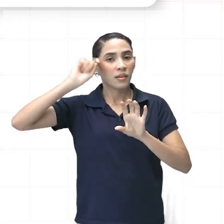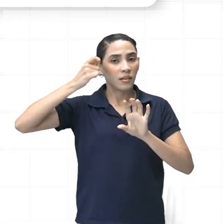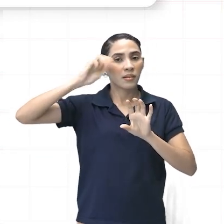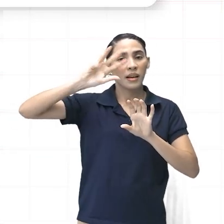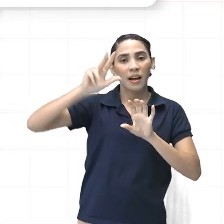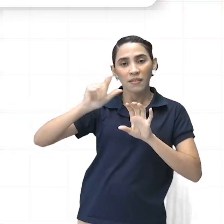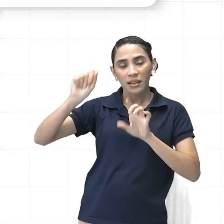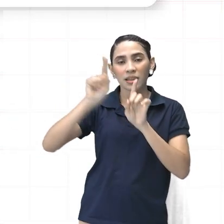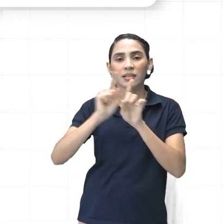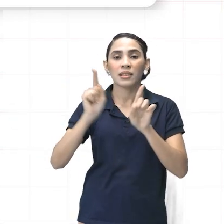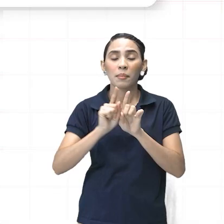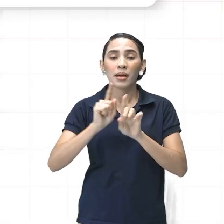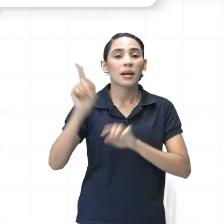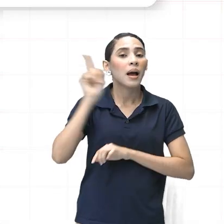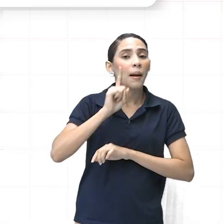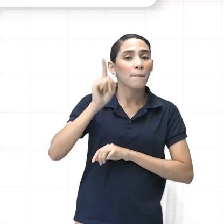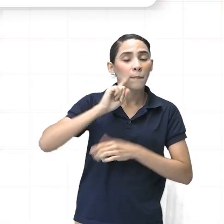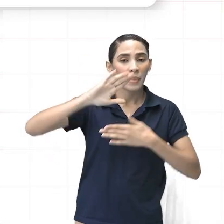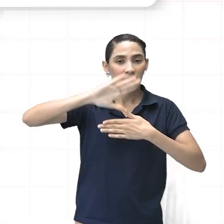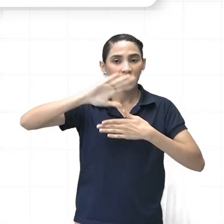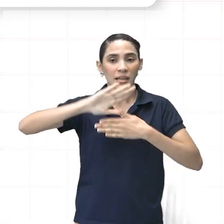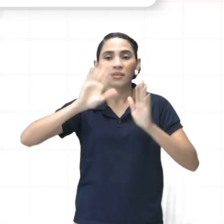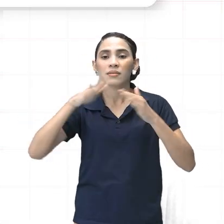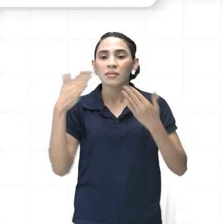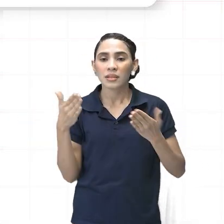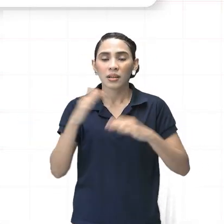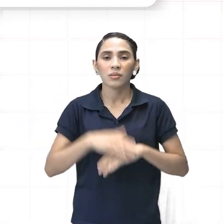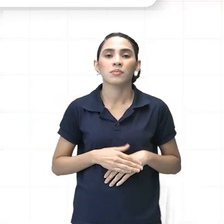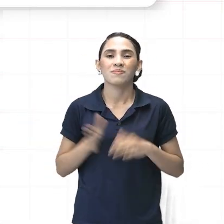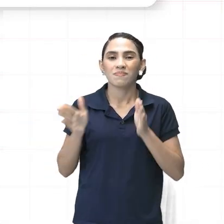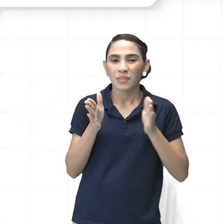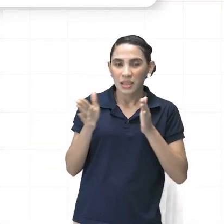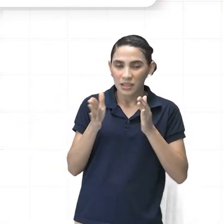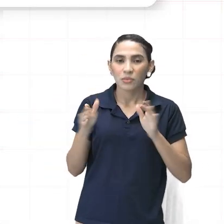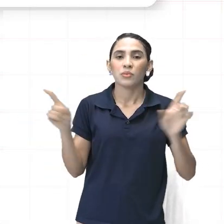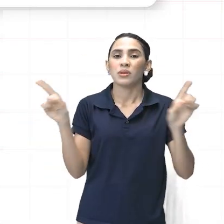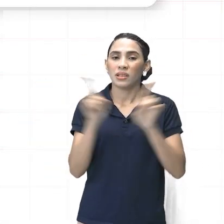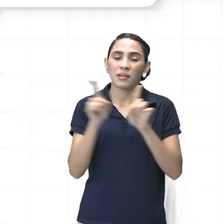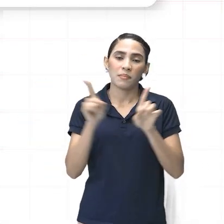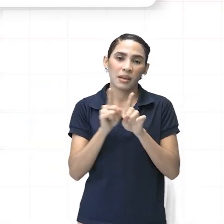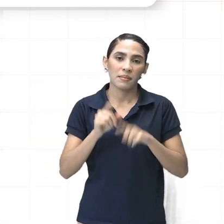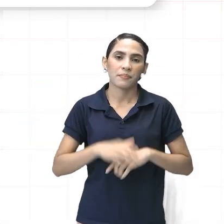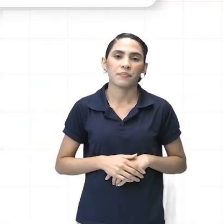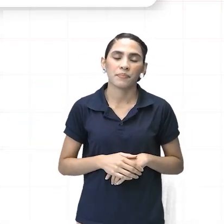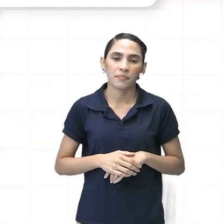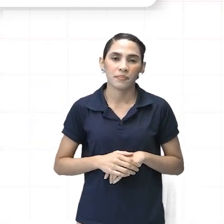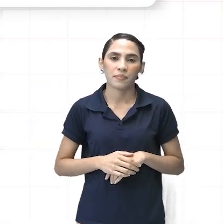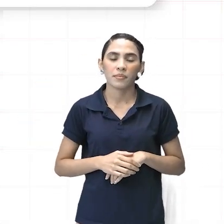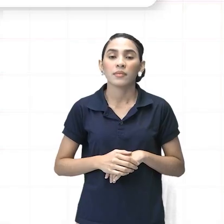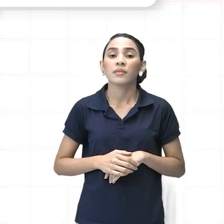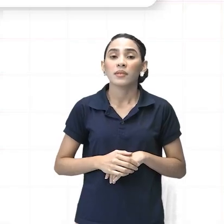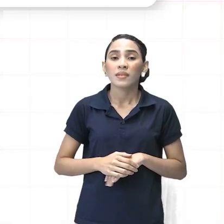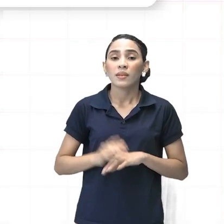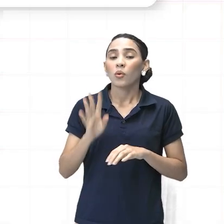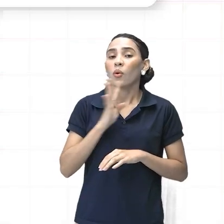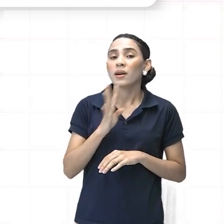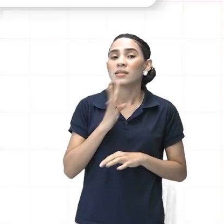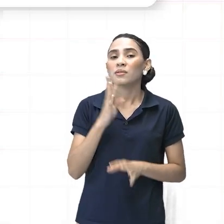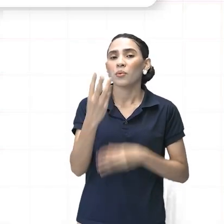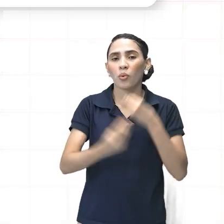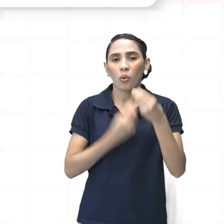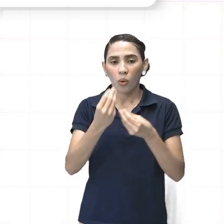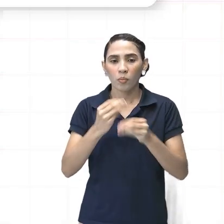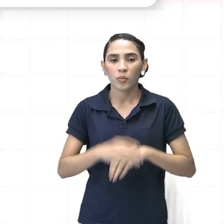indo para o continente americano, tá? Então, nesse período também, ele ficou conhecido